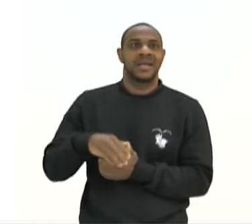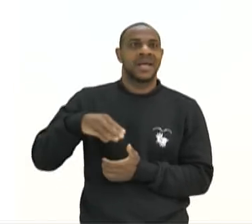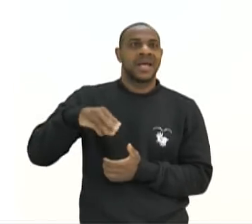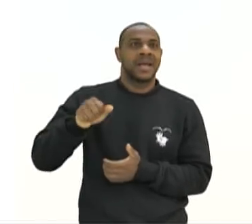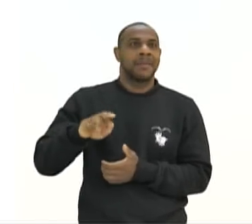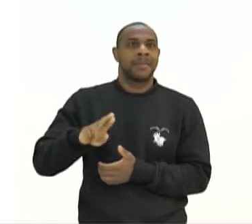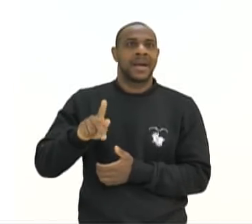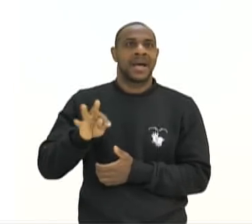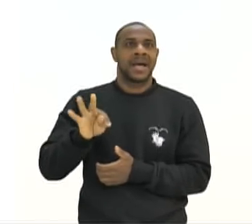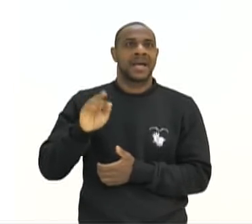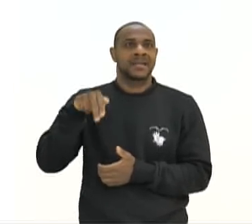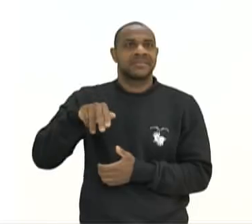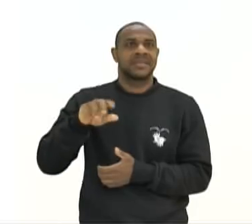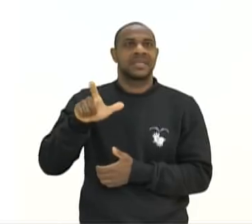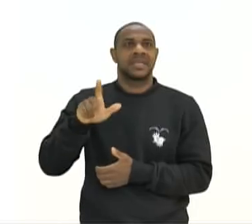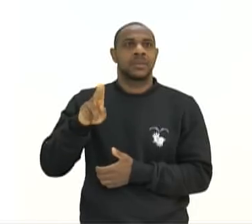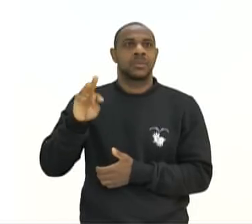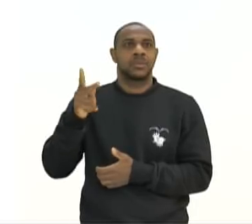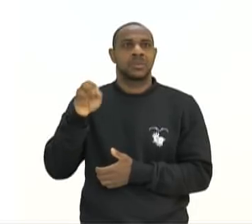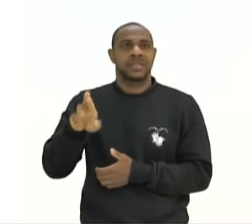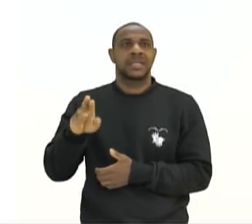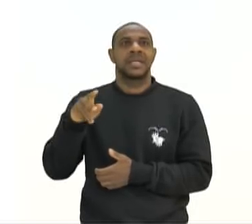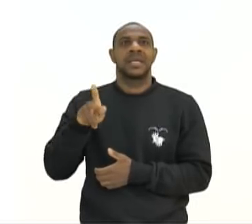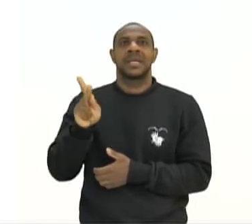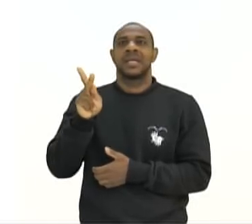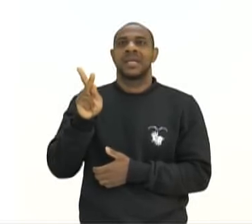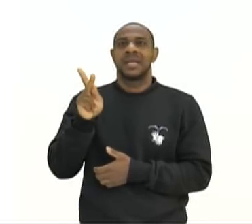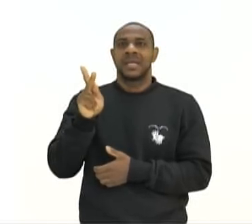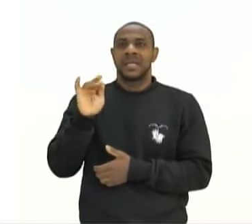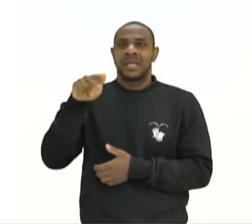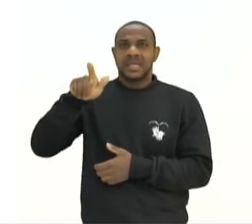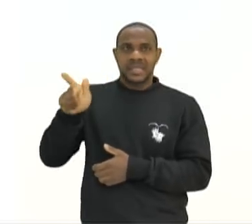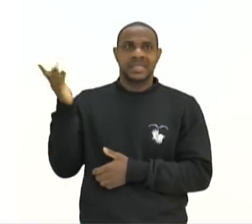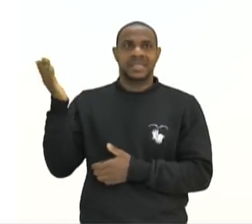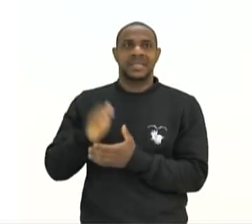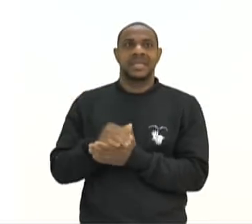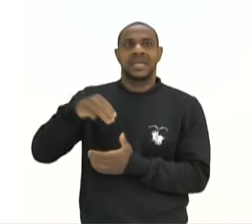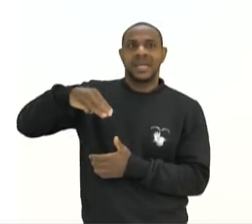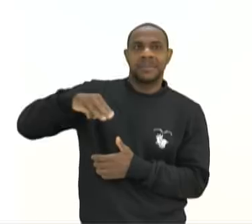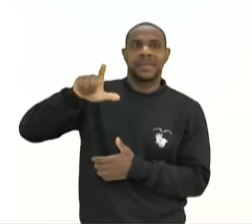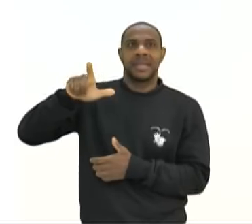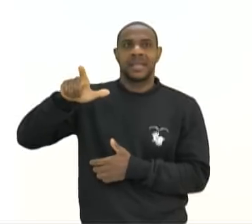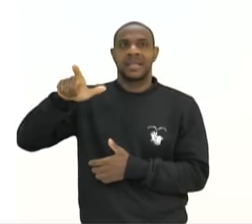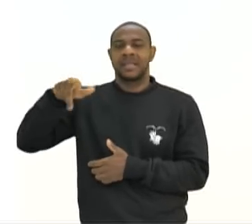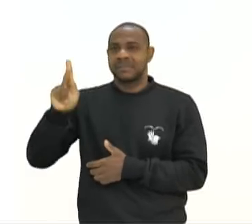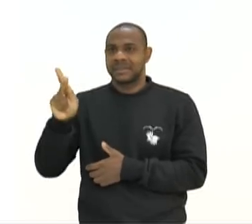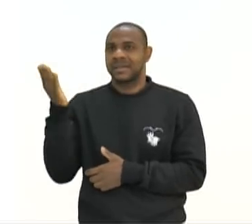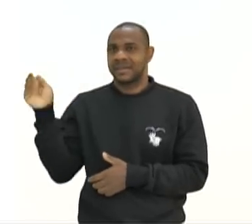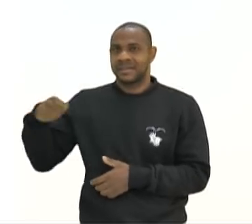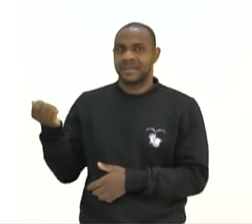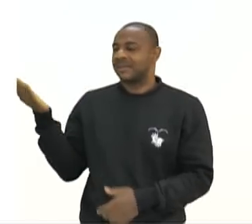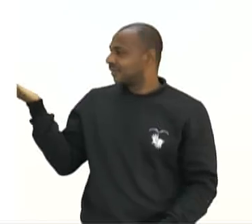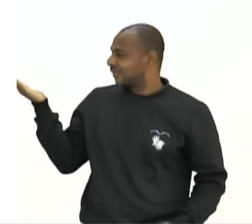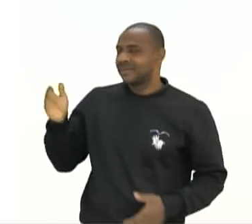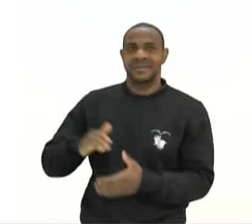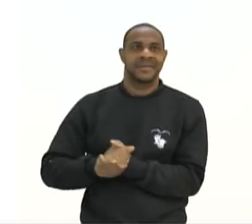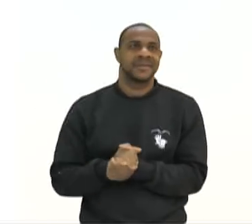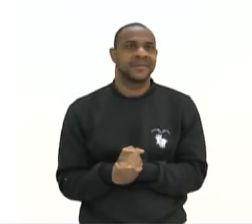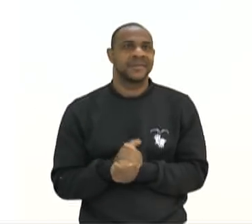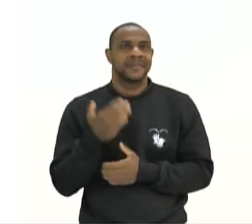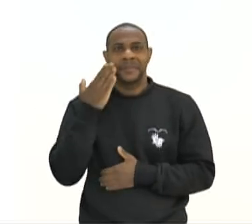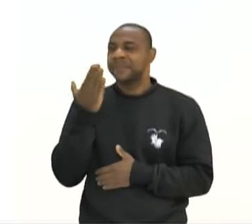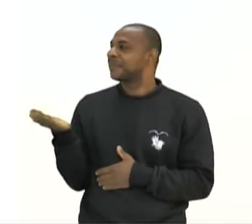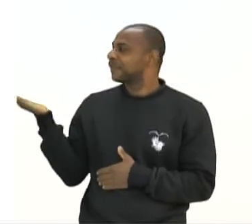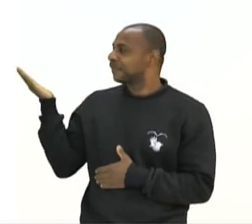Martin Luther King Jr. Aqui tem o ano de nascimento e o ano de falecimento, né?